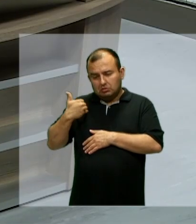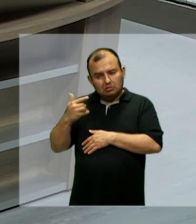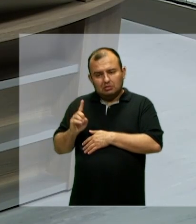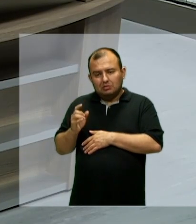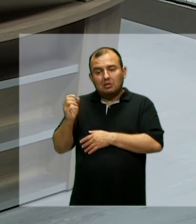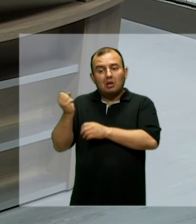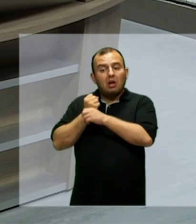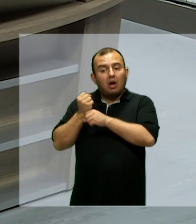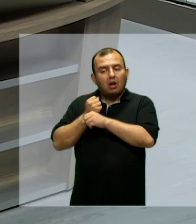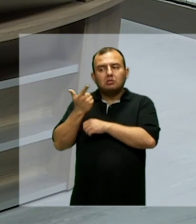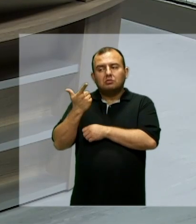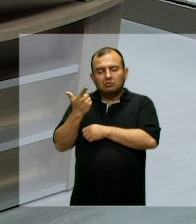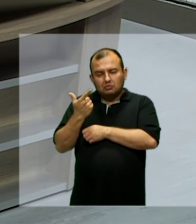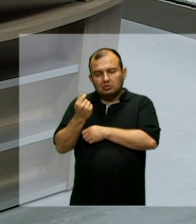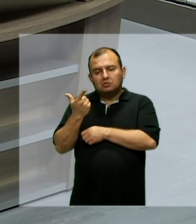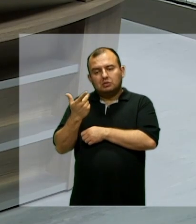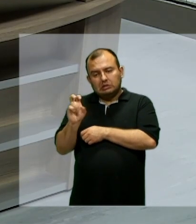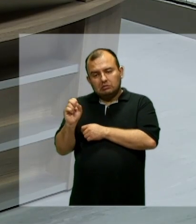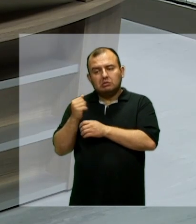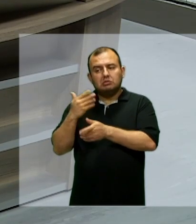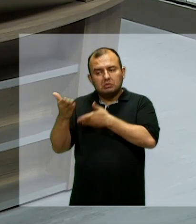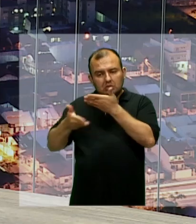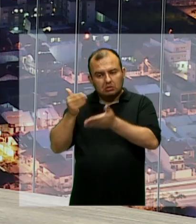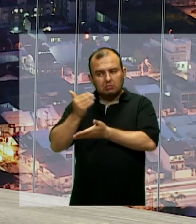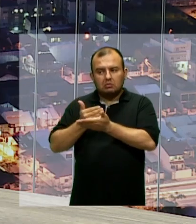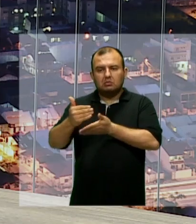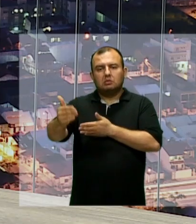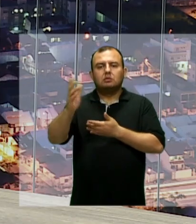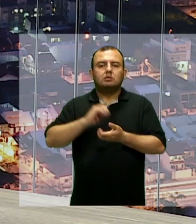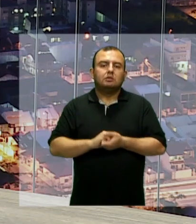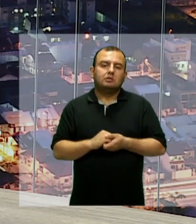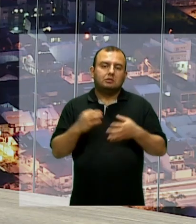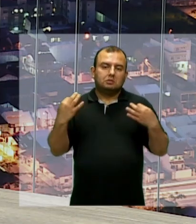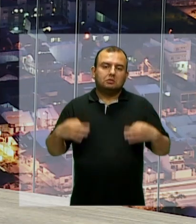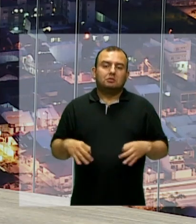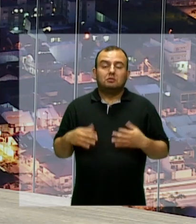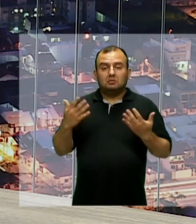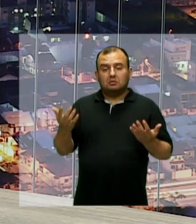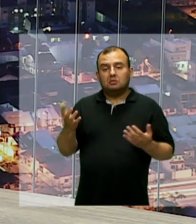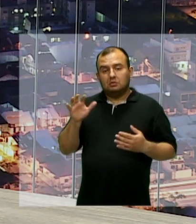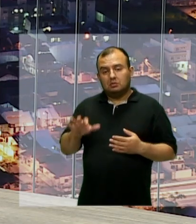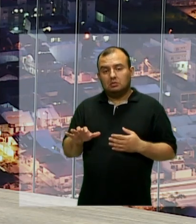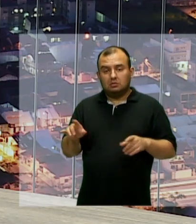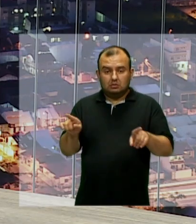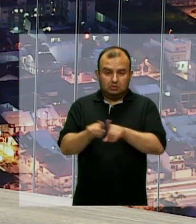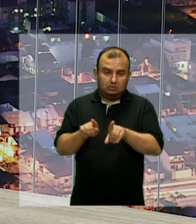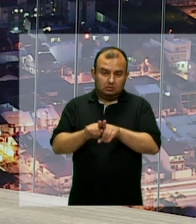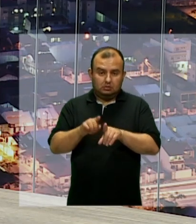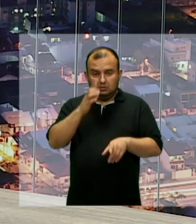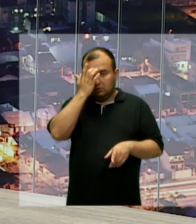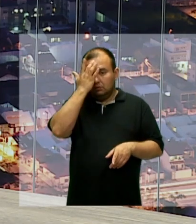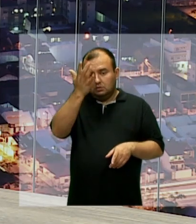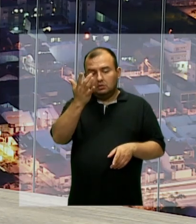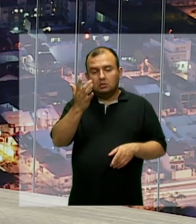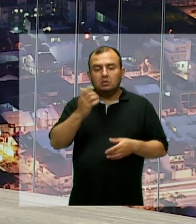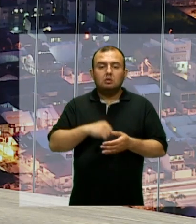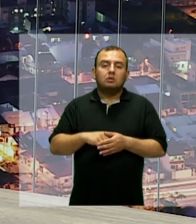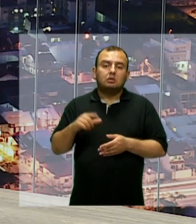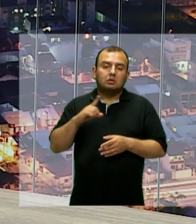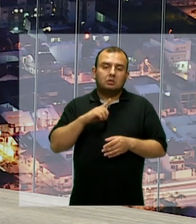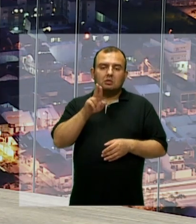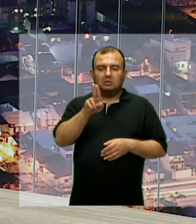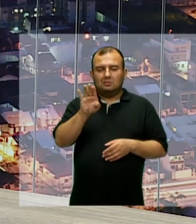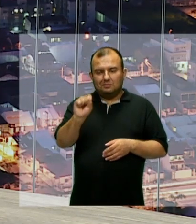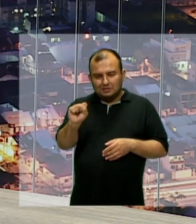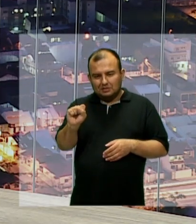causa da prevenção, com certeza. Então, é isso. E, assim, é fácil, tá, gente? Tem posto